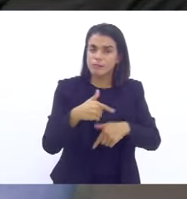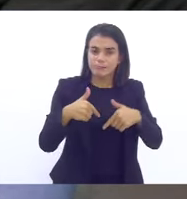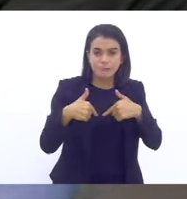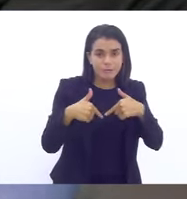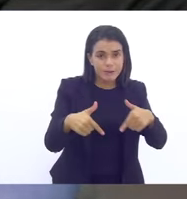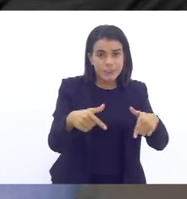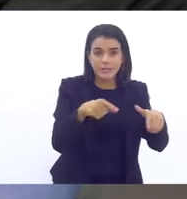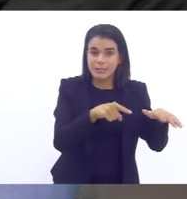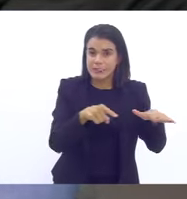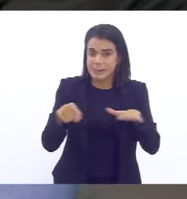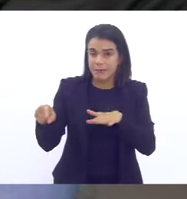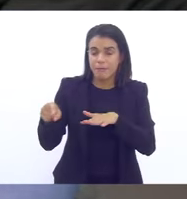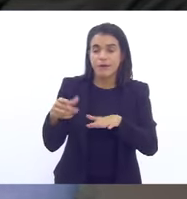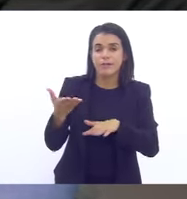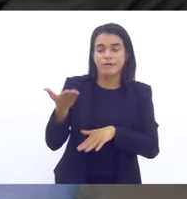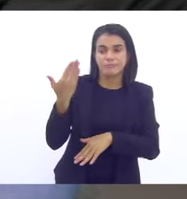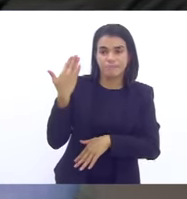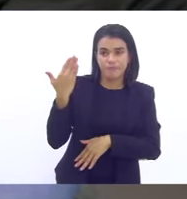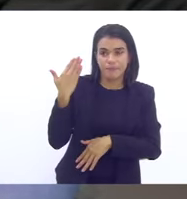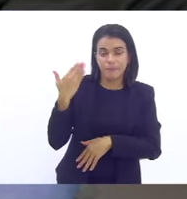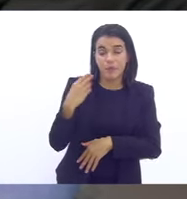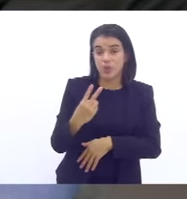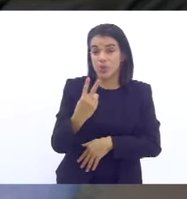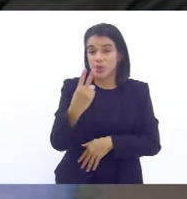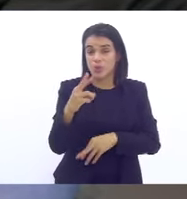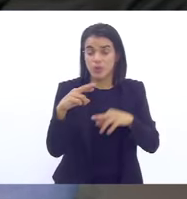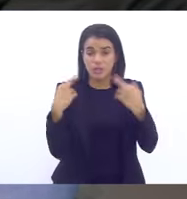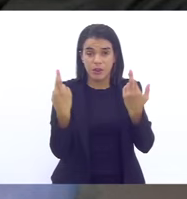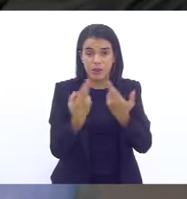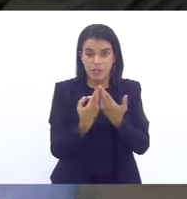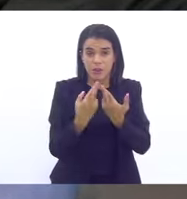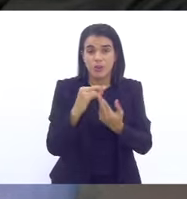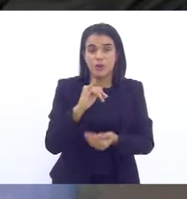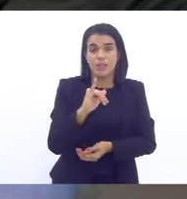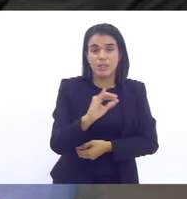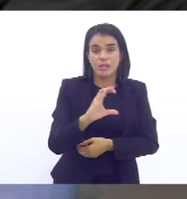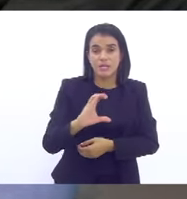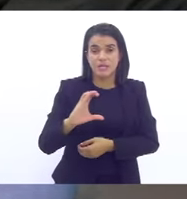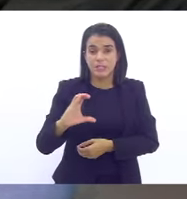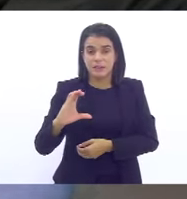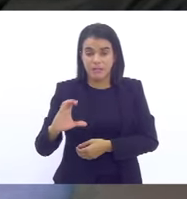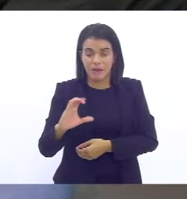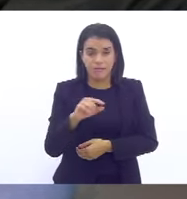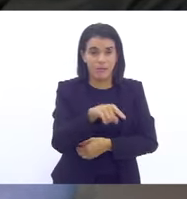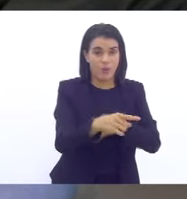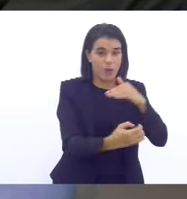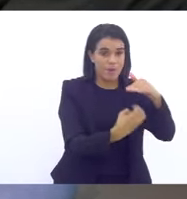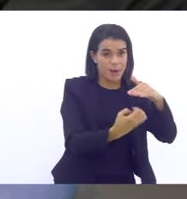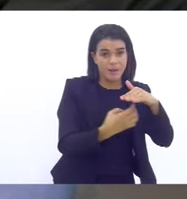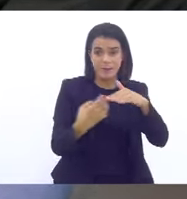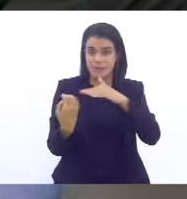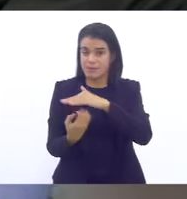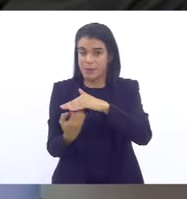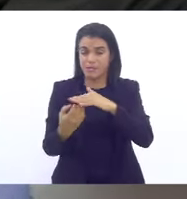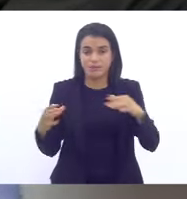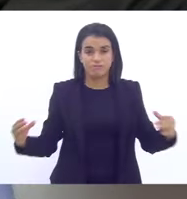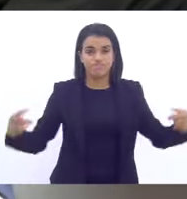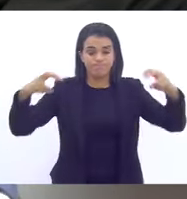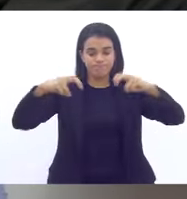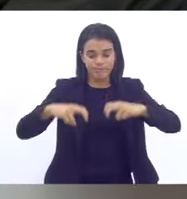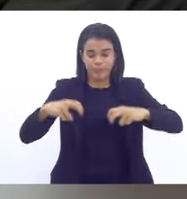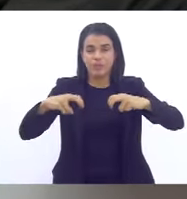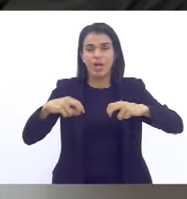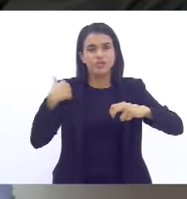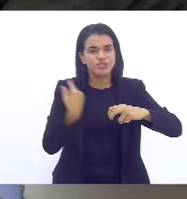semana passada, fizemos duas reuniões no CCC com cada uma das concessionárias, onde a gente fez uma avaliação de